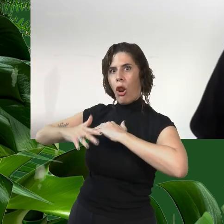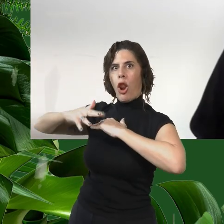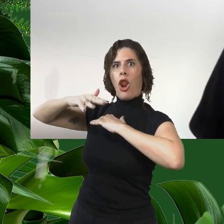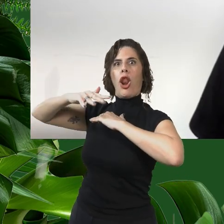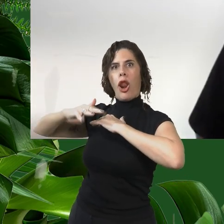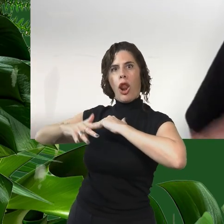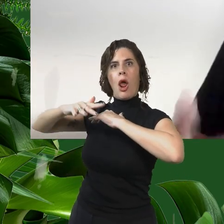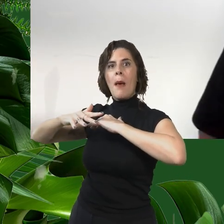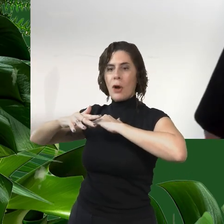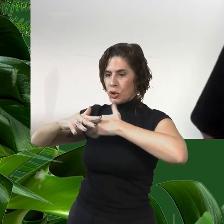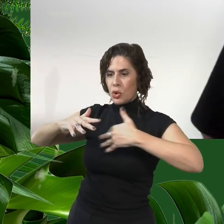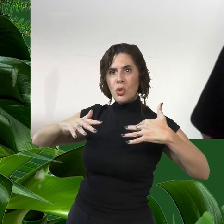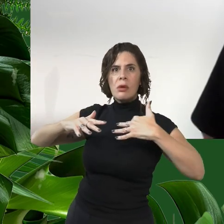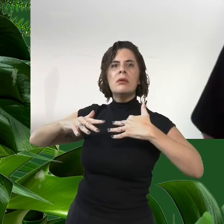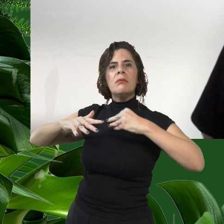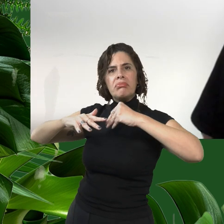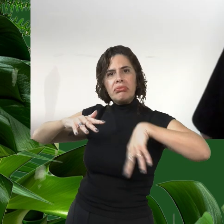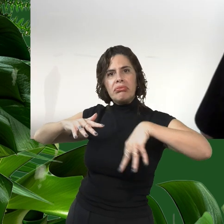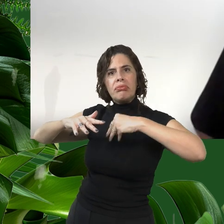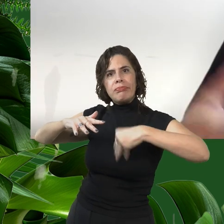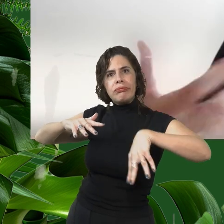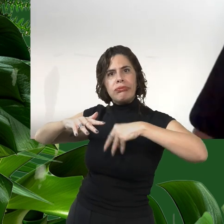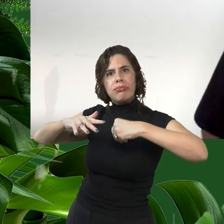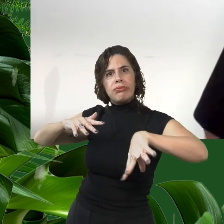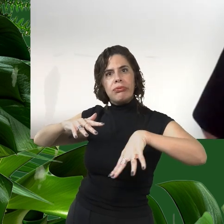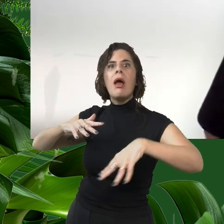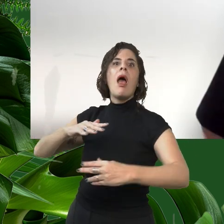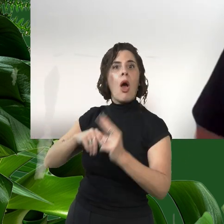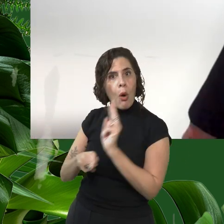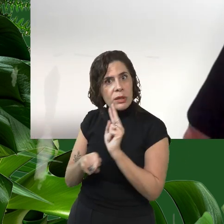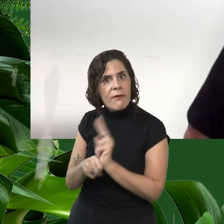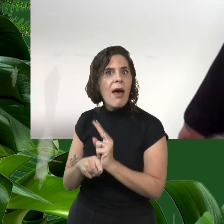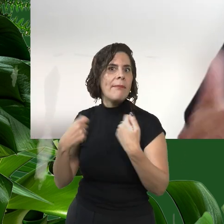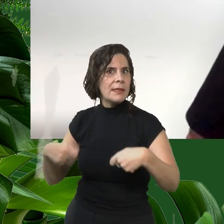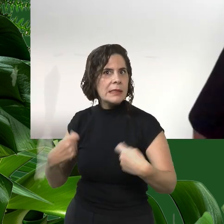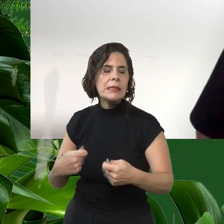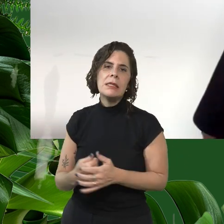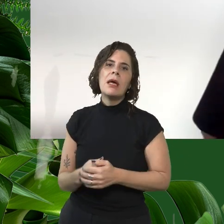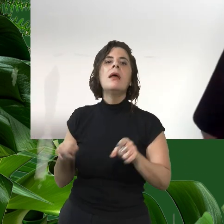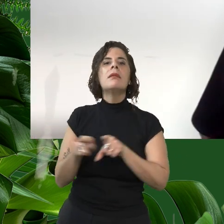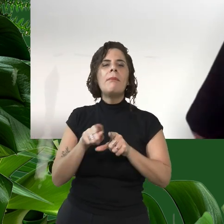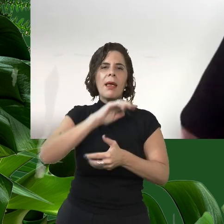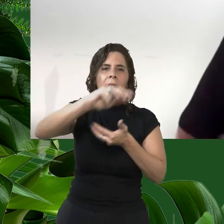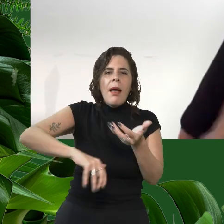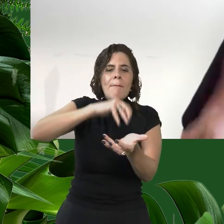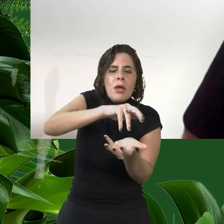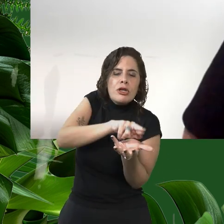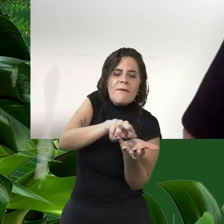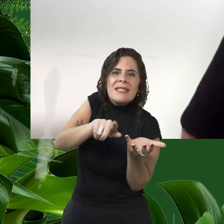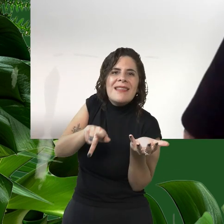causando erosão, ajuda também na conservação da biodiversidade, na redução da perda